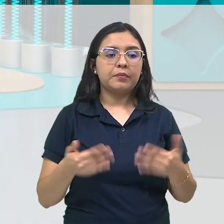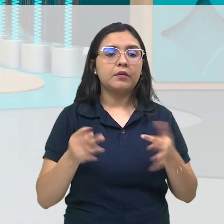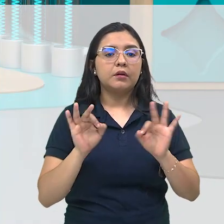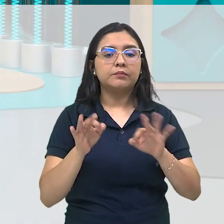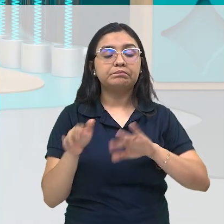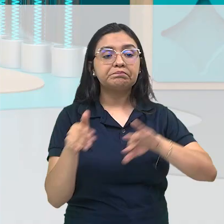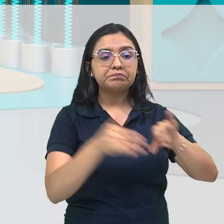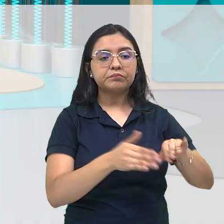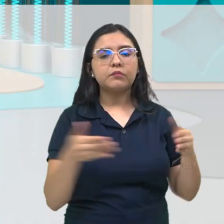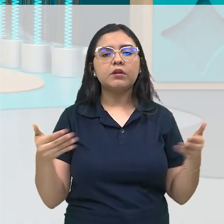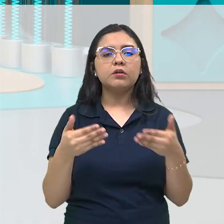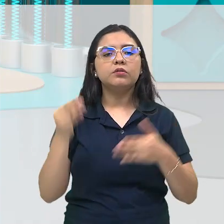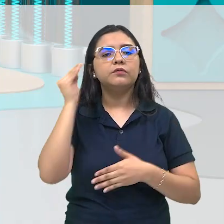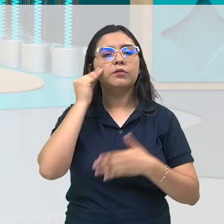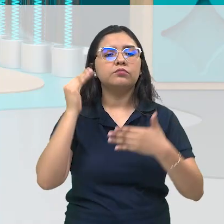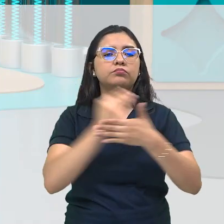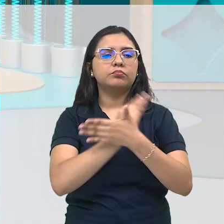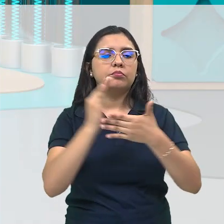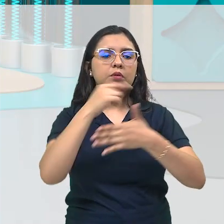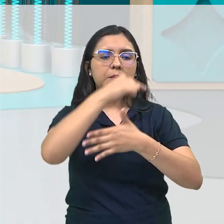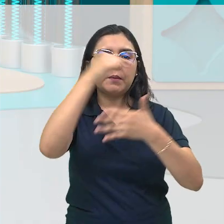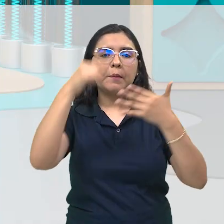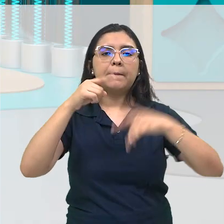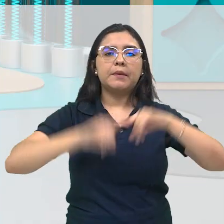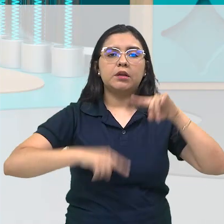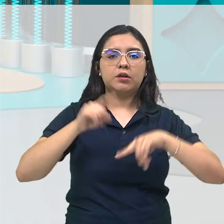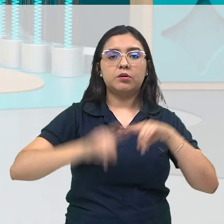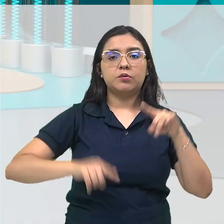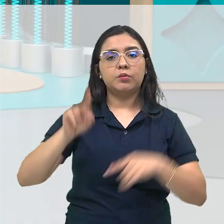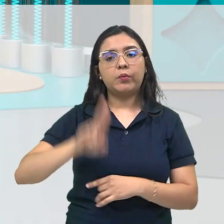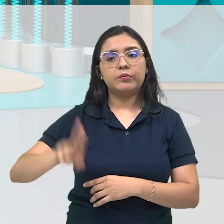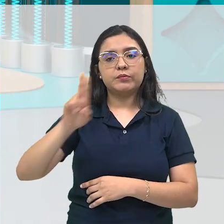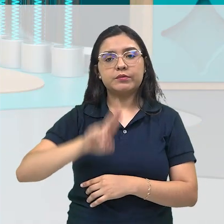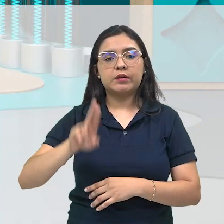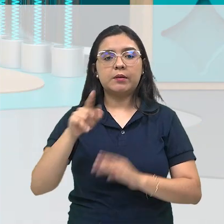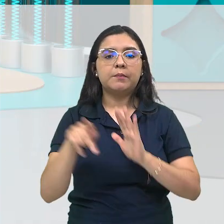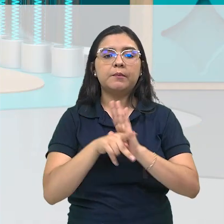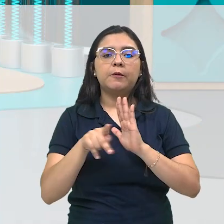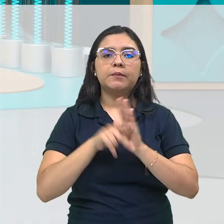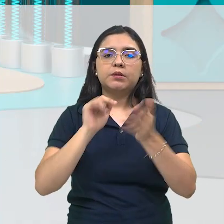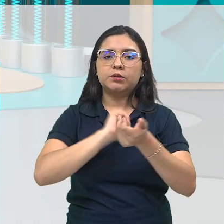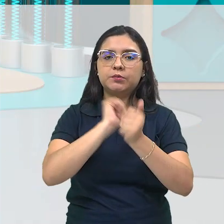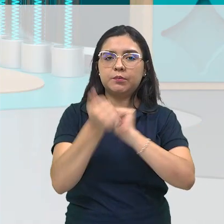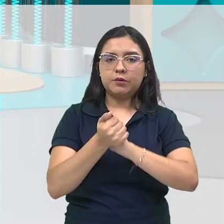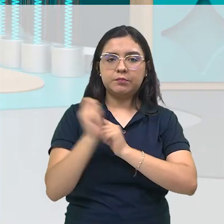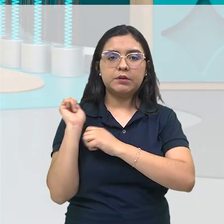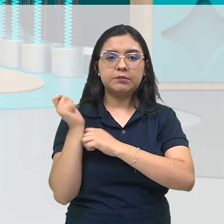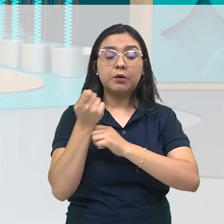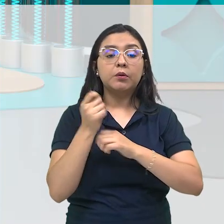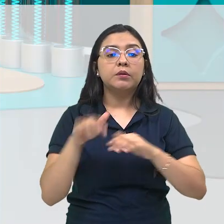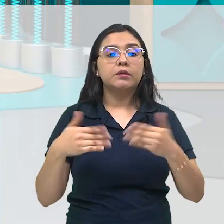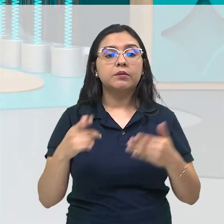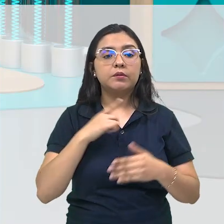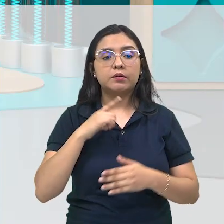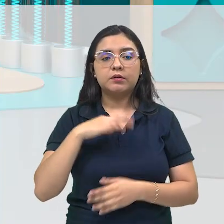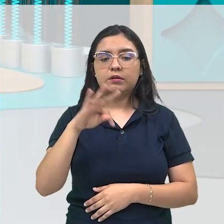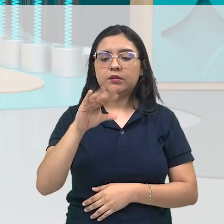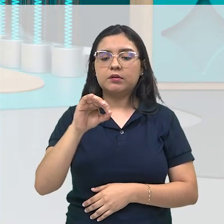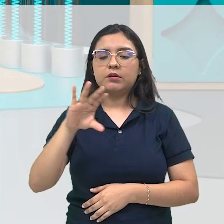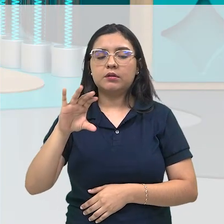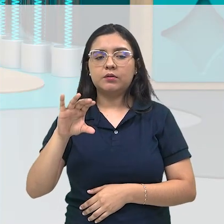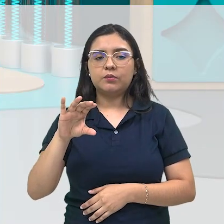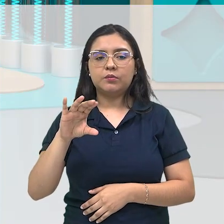bem, gente. E aí vamos ver quais são os equipamentos necessários para um jogo do beisebol. Olha só, aí nós temos o taco